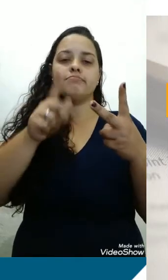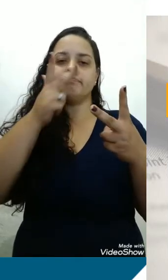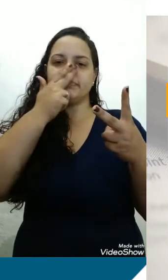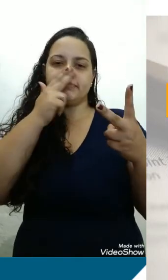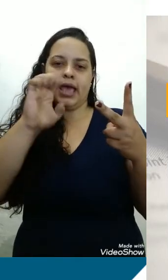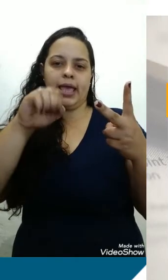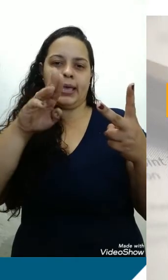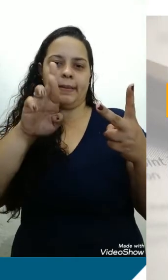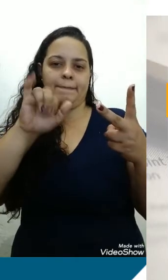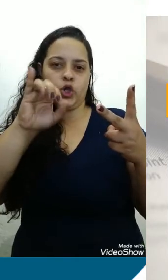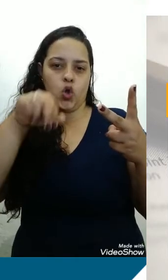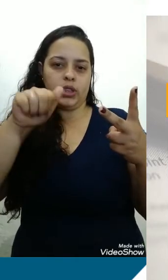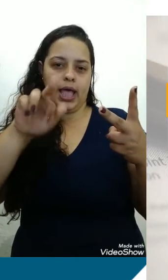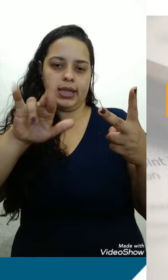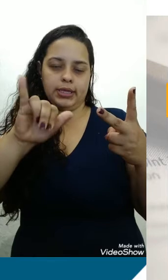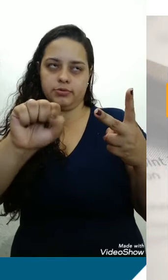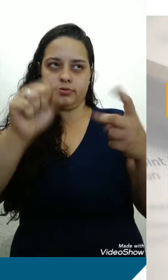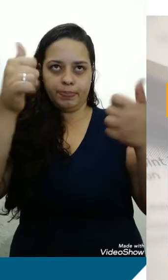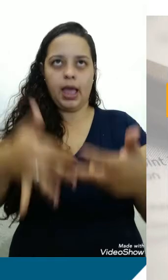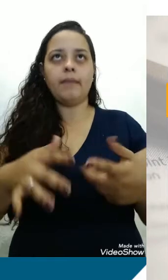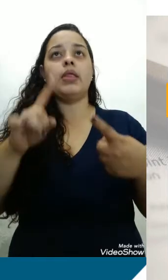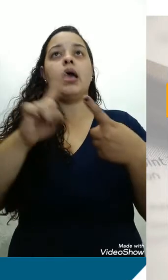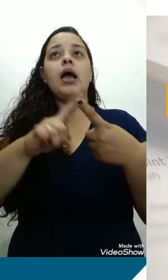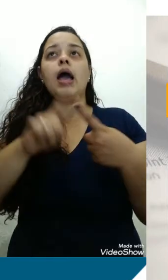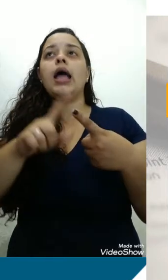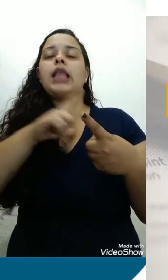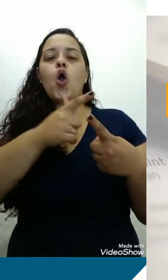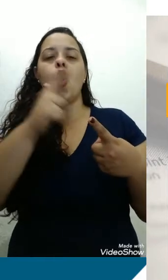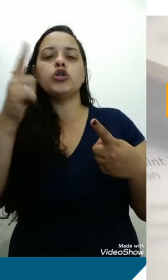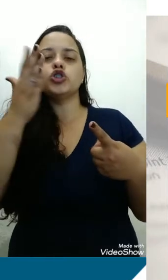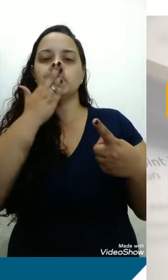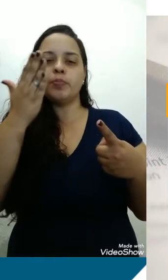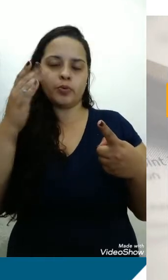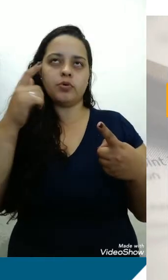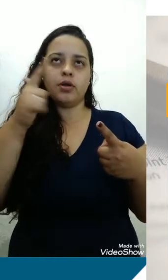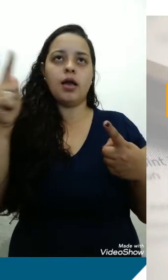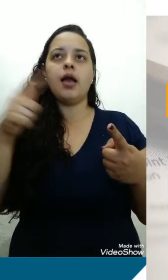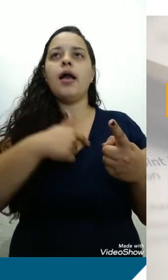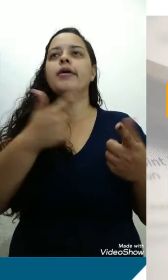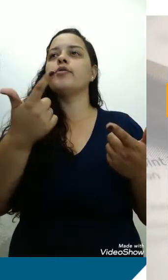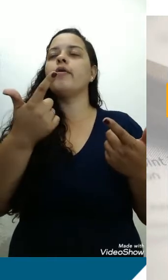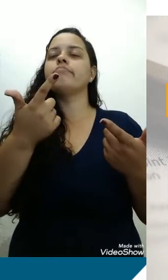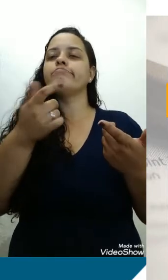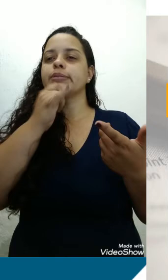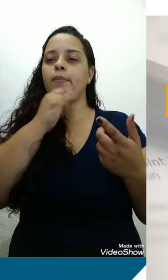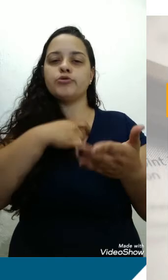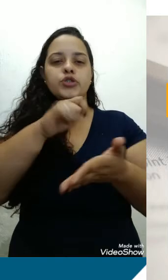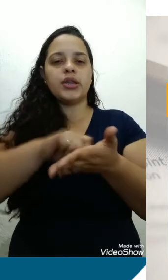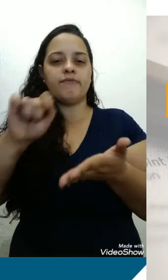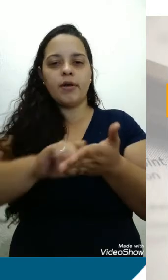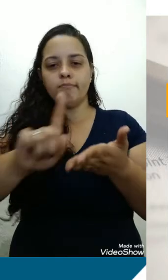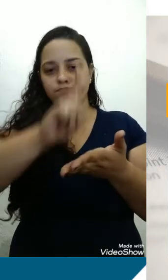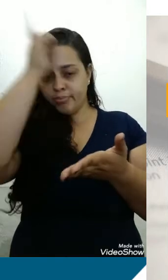embrionárias. A presença de outros tipos textuais acontece quando o candidato apresenta, no decorrer da redação, outras